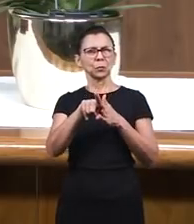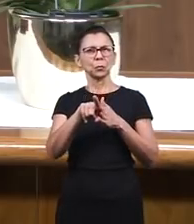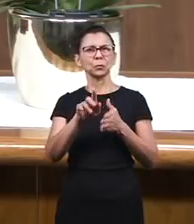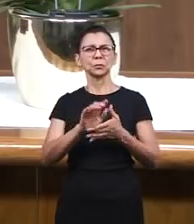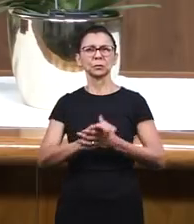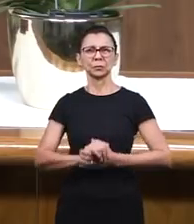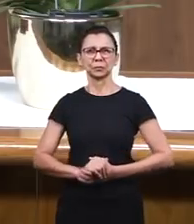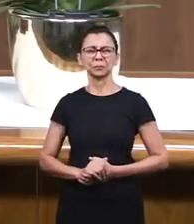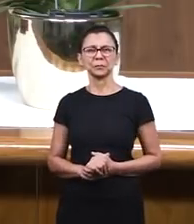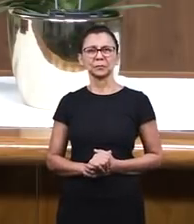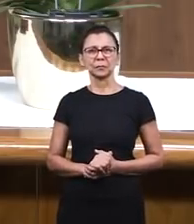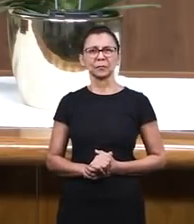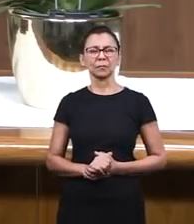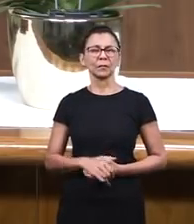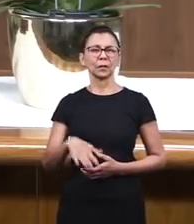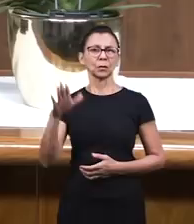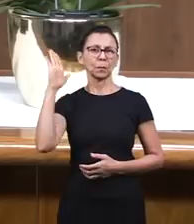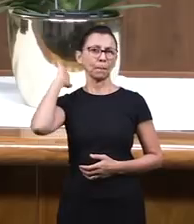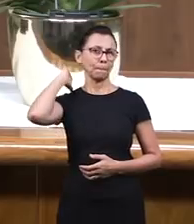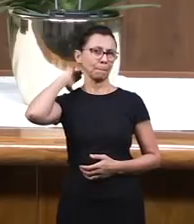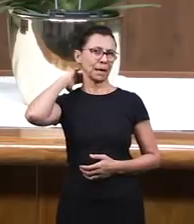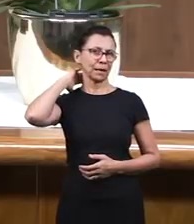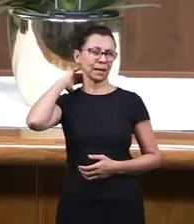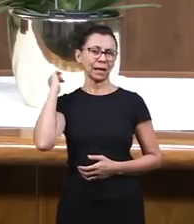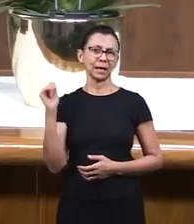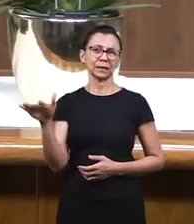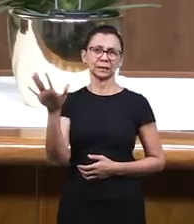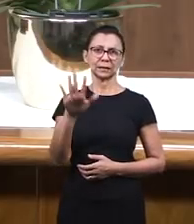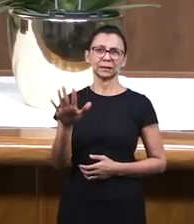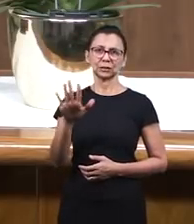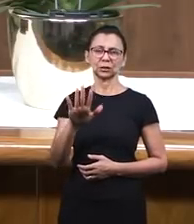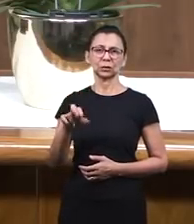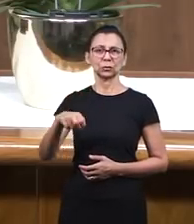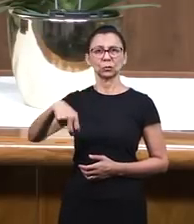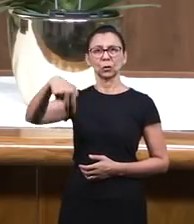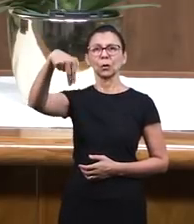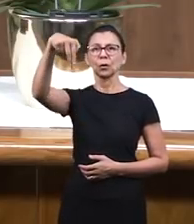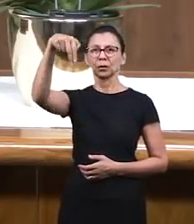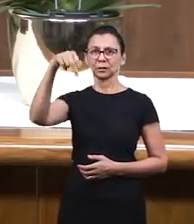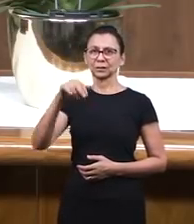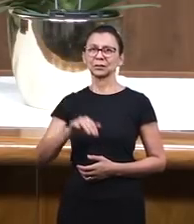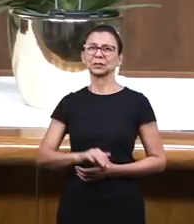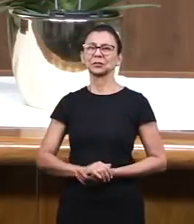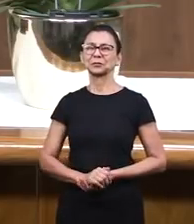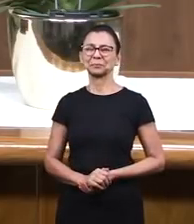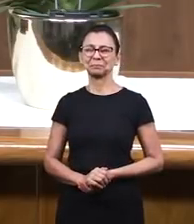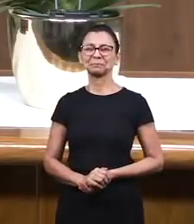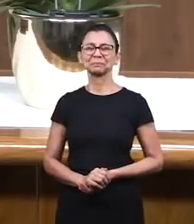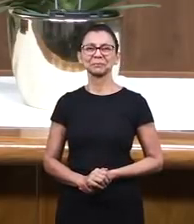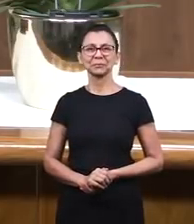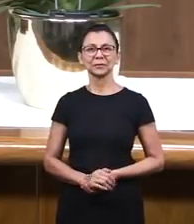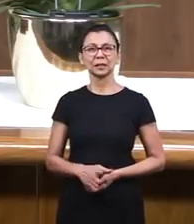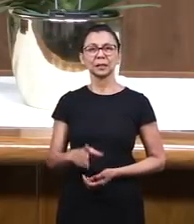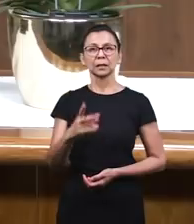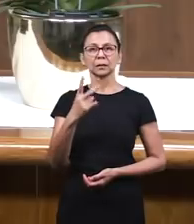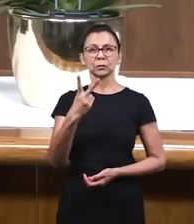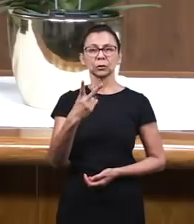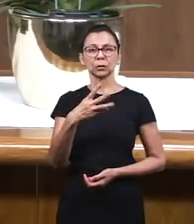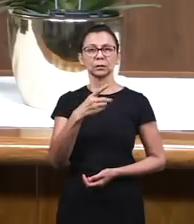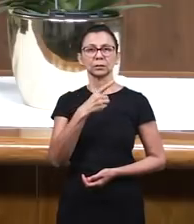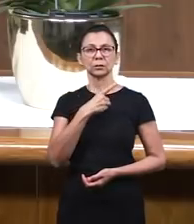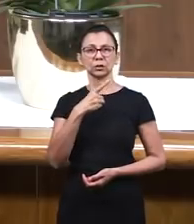do Pará, ali na região norte brasileira. Nós vamos ter aqui 2 diáconos que vão